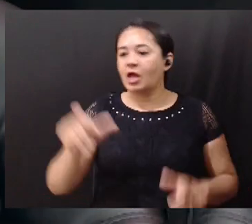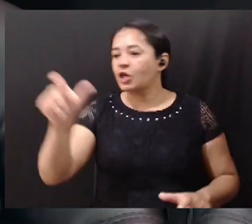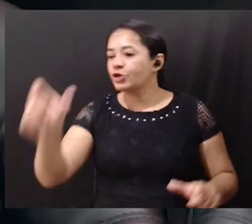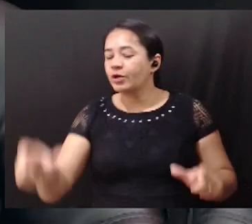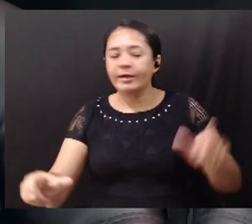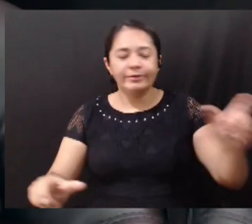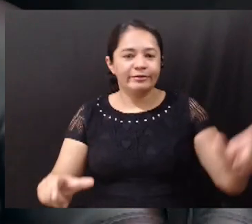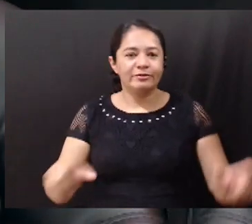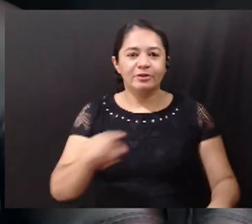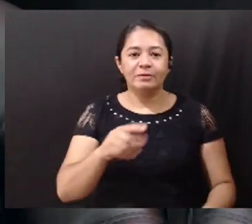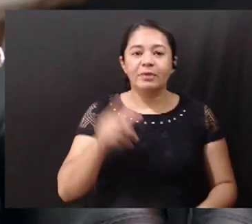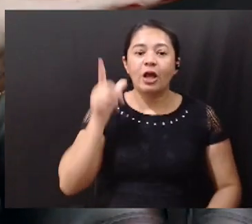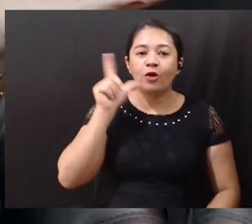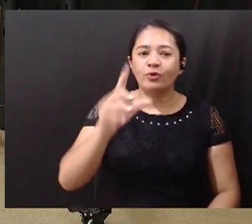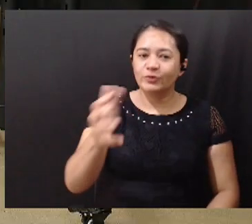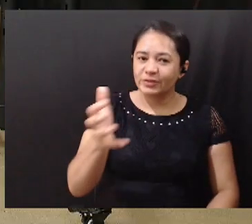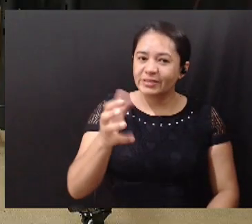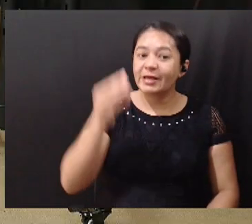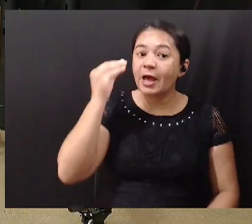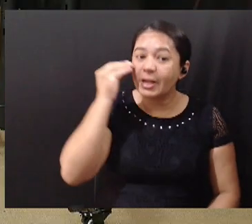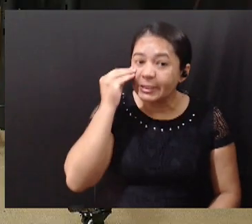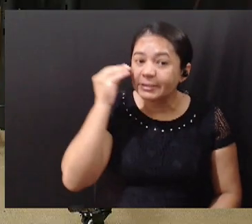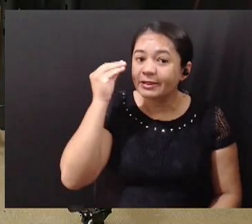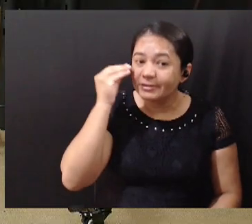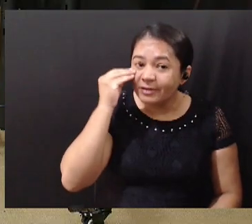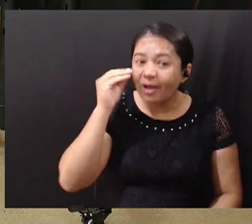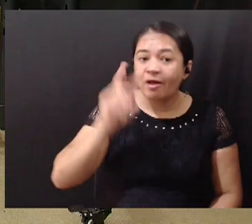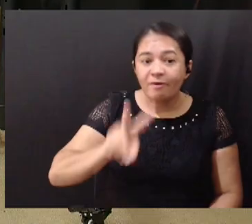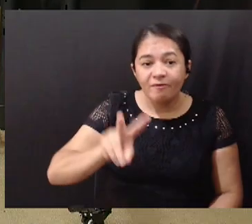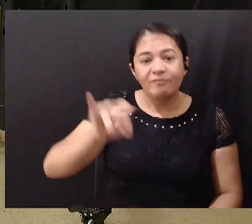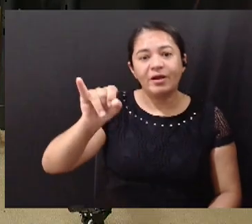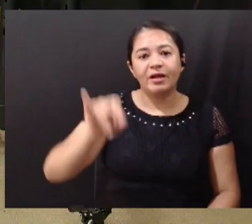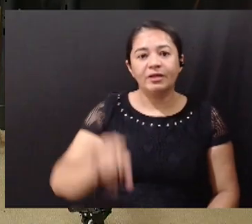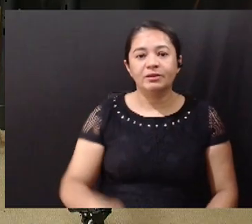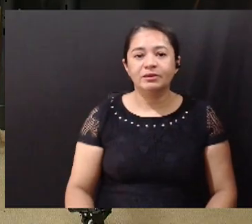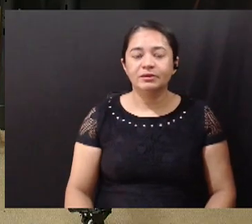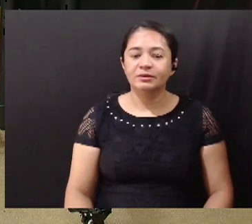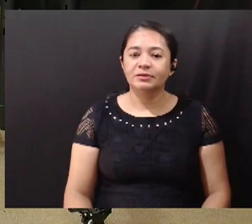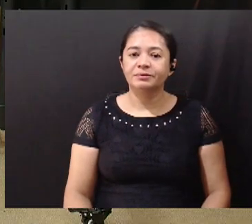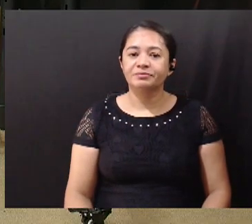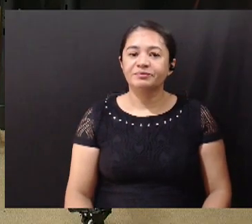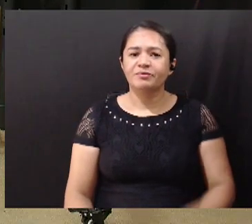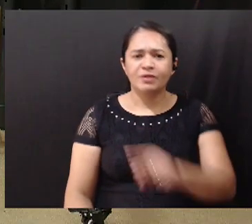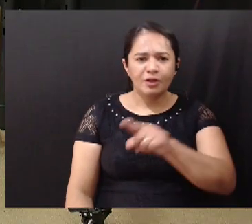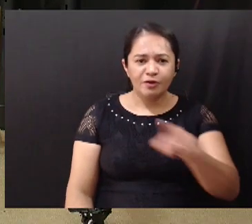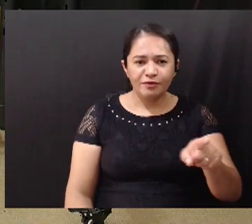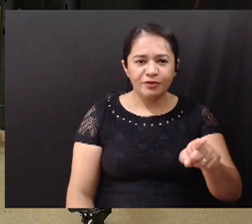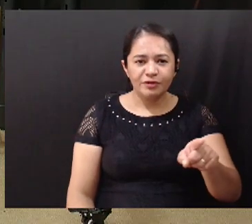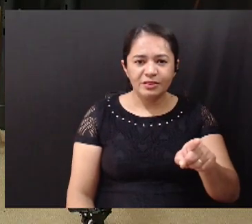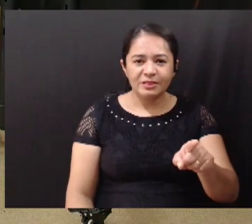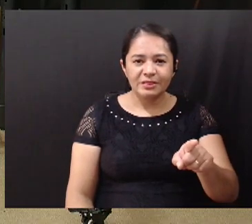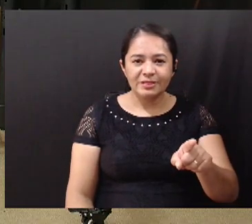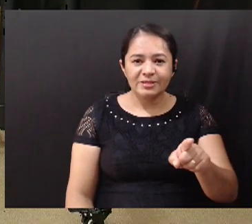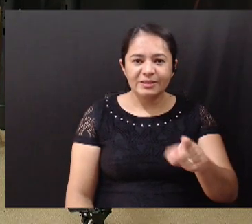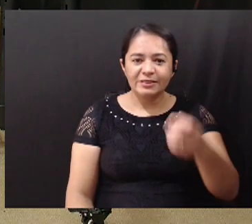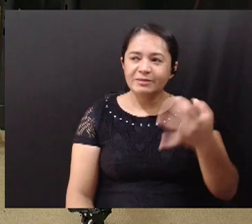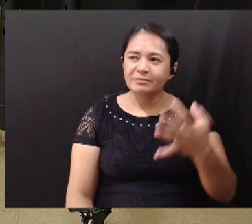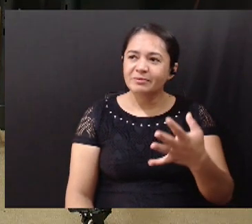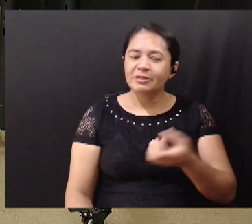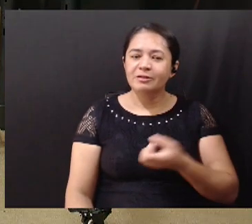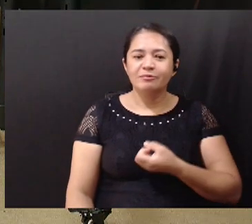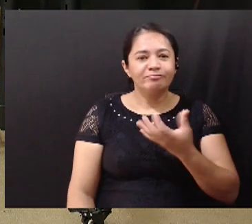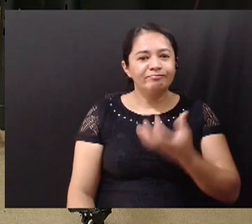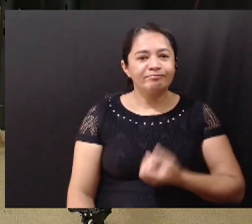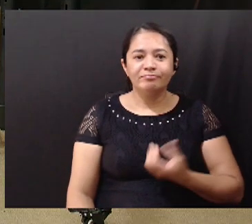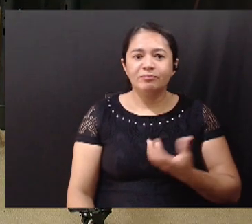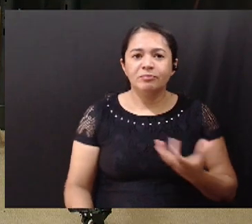ela quer. E ela vai testar. Gente, quando a gente fala em criança e vocês acabam dando esse depoimento, é